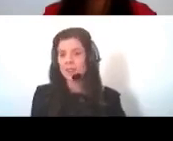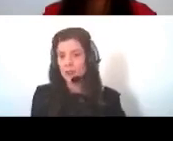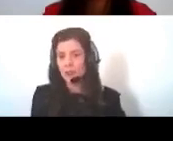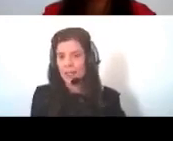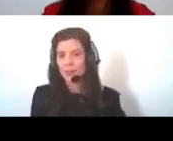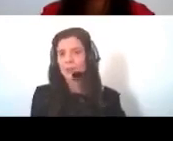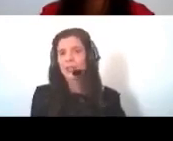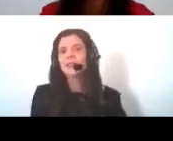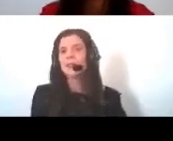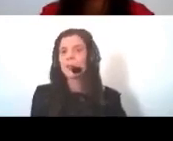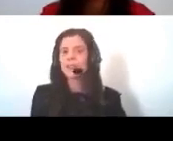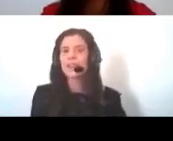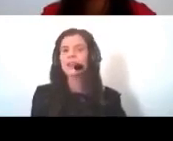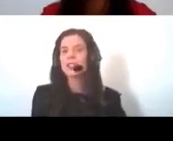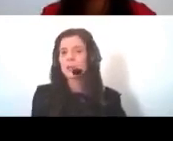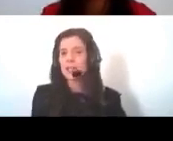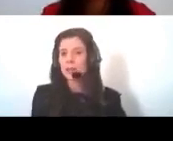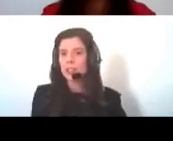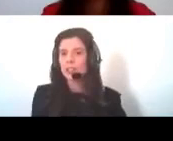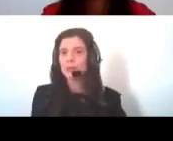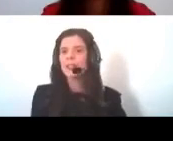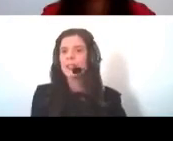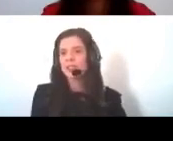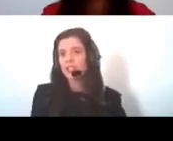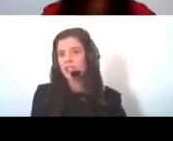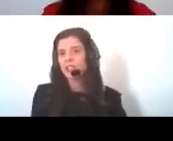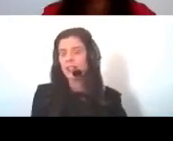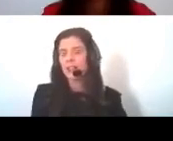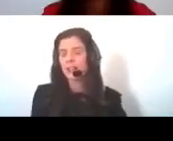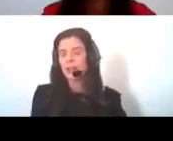regime estatutário. Se for externo, o regime dele é o regime